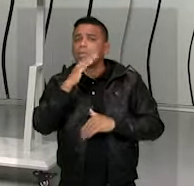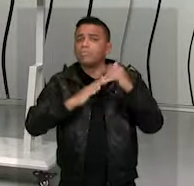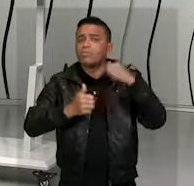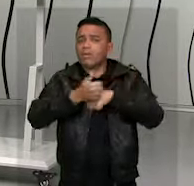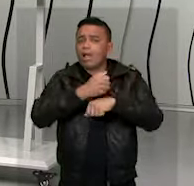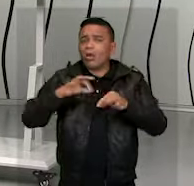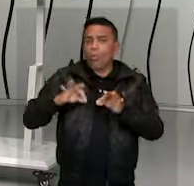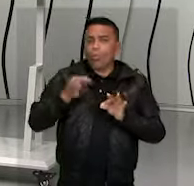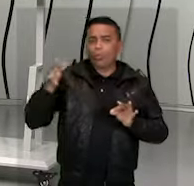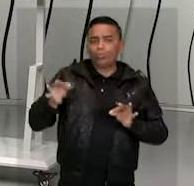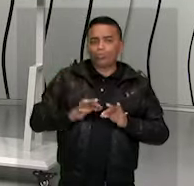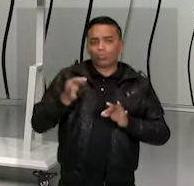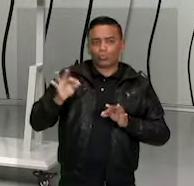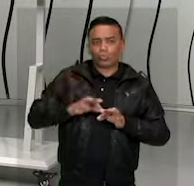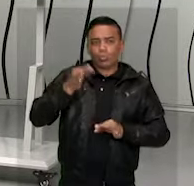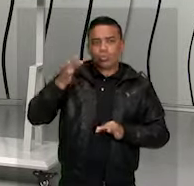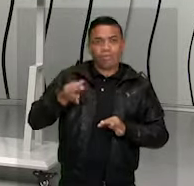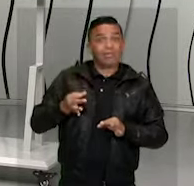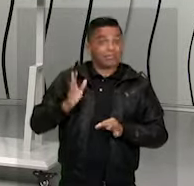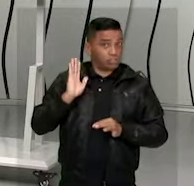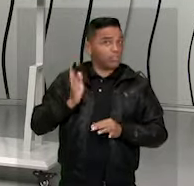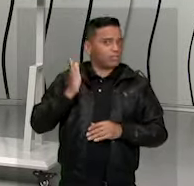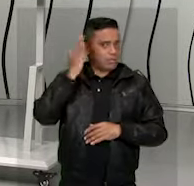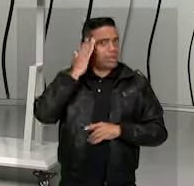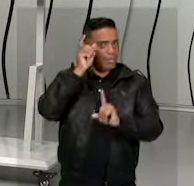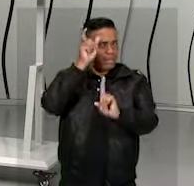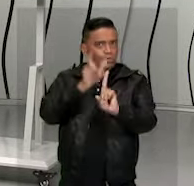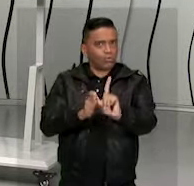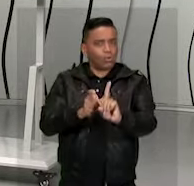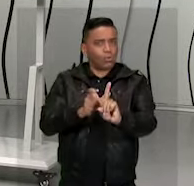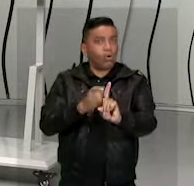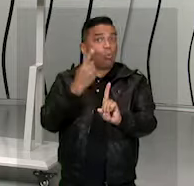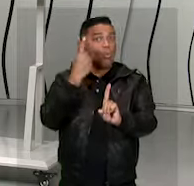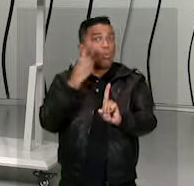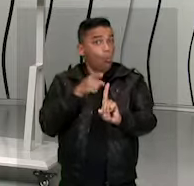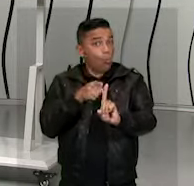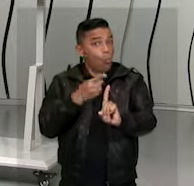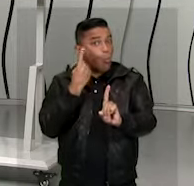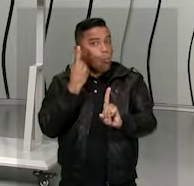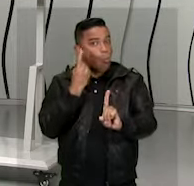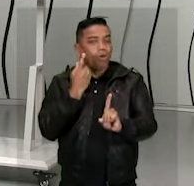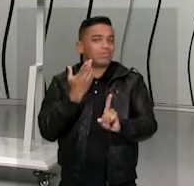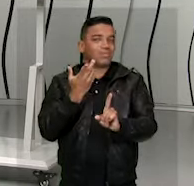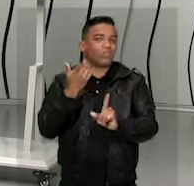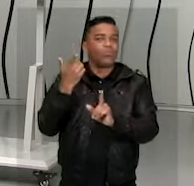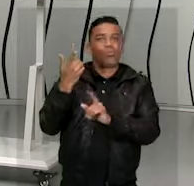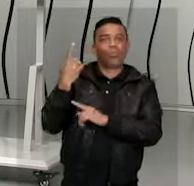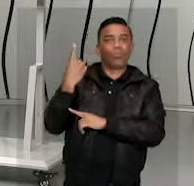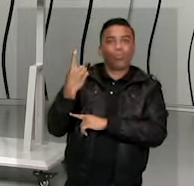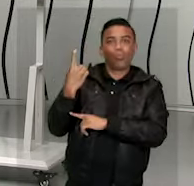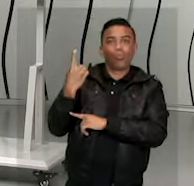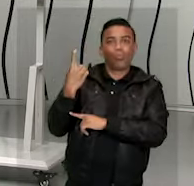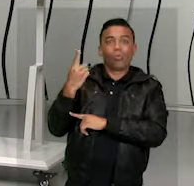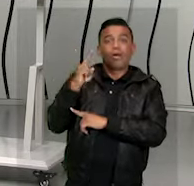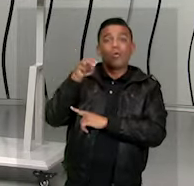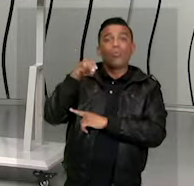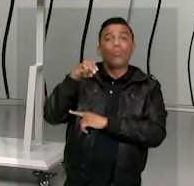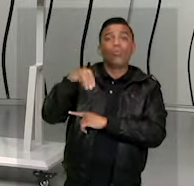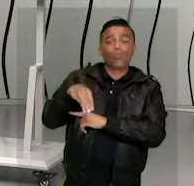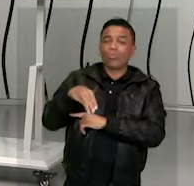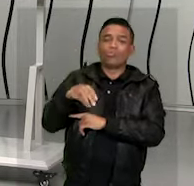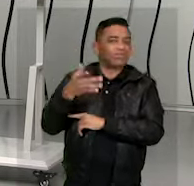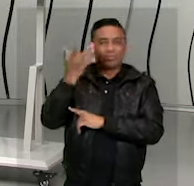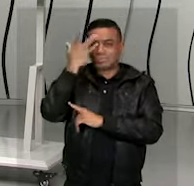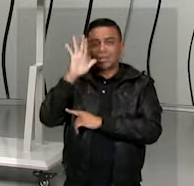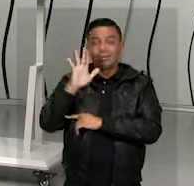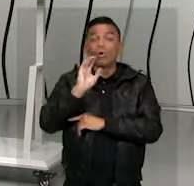o alfaiate, porque a gente já sabe quem é. Um é porque não definiu ainda. O é porque a gente já sabe quem é.